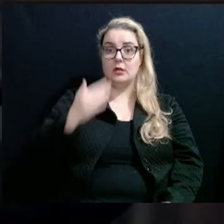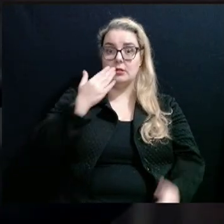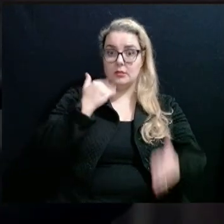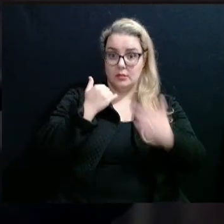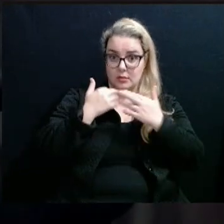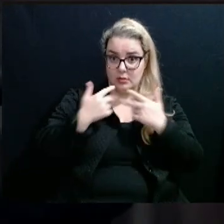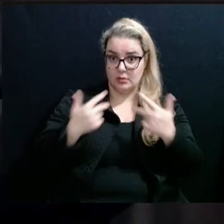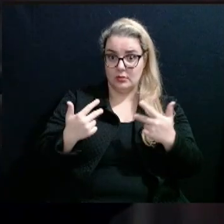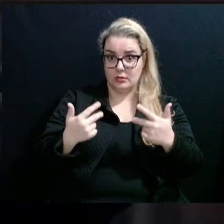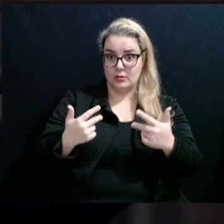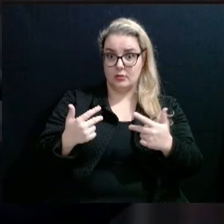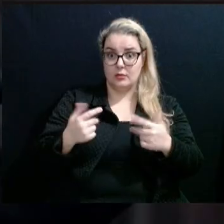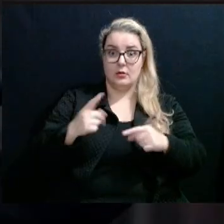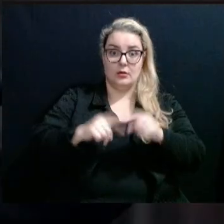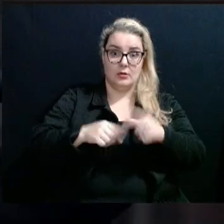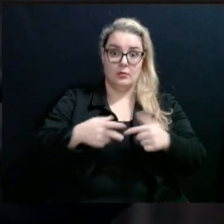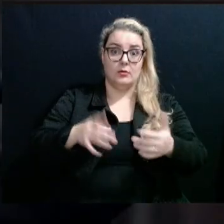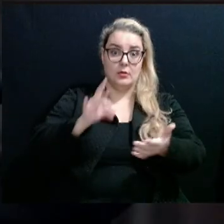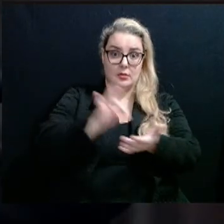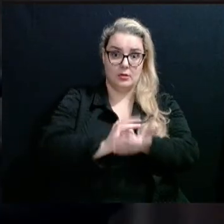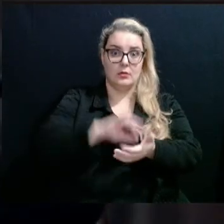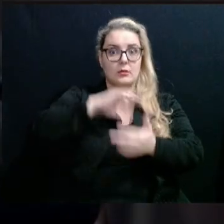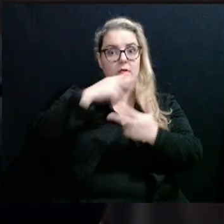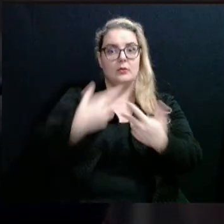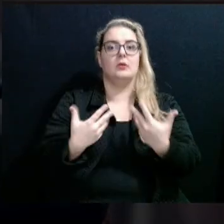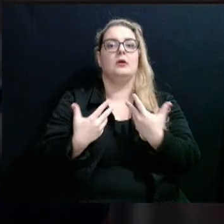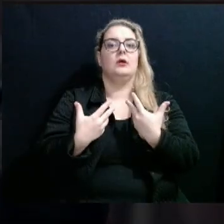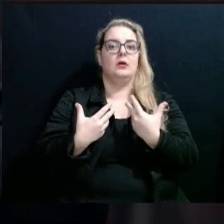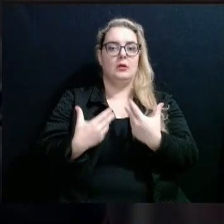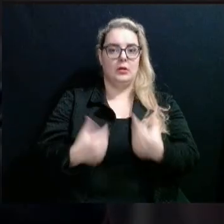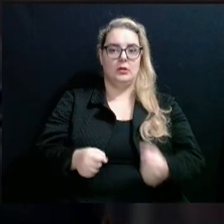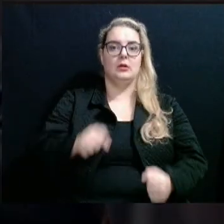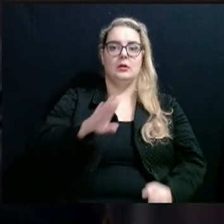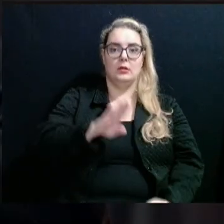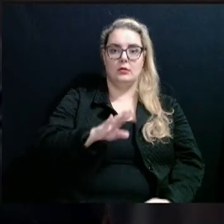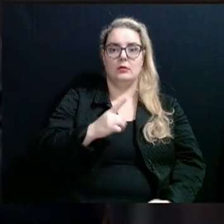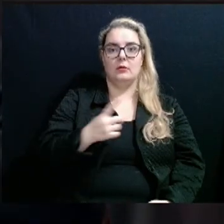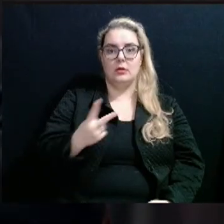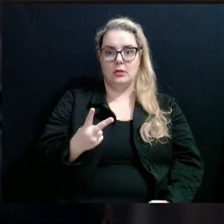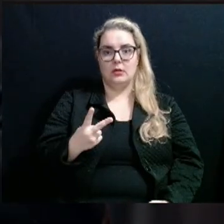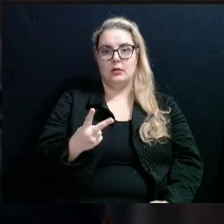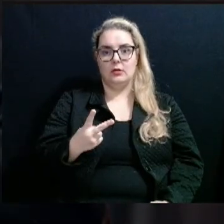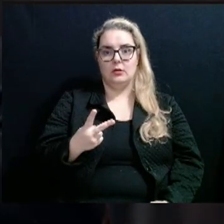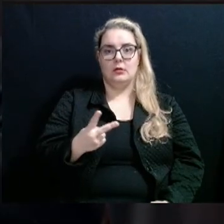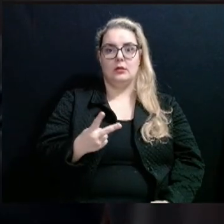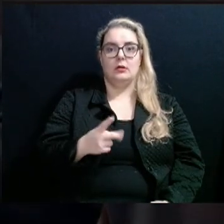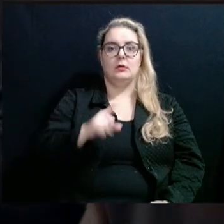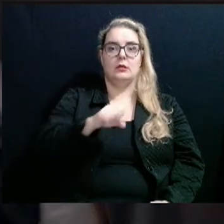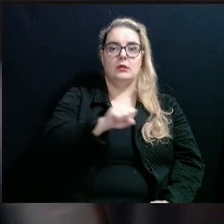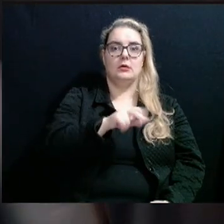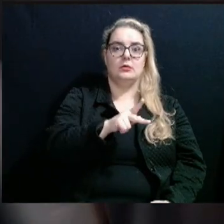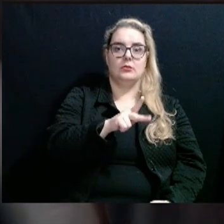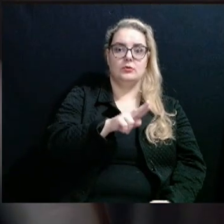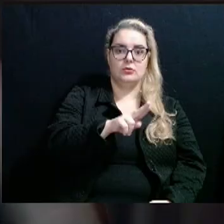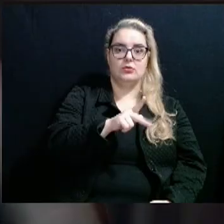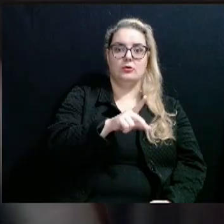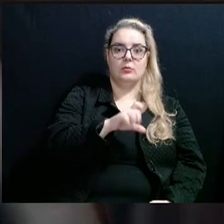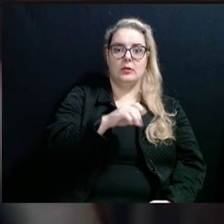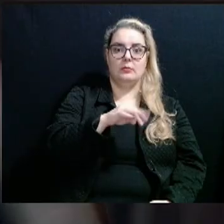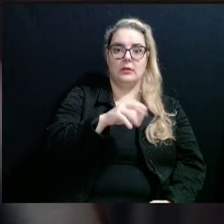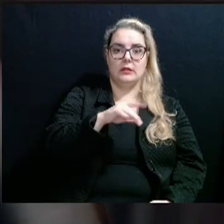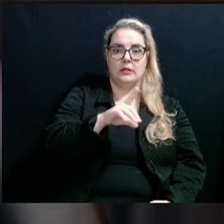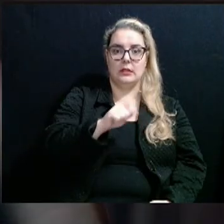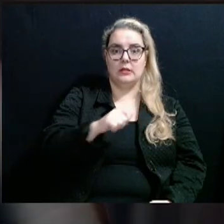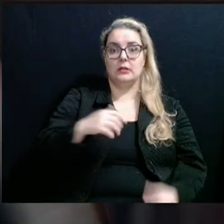produtos de origem animal, recebem essa B12 que veio de uma fonte suplementada, tá? Então, assim, se a gente